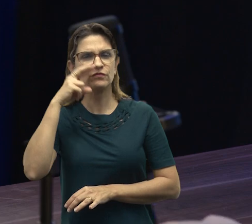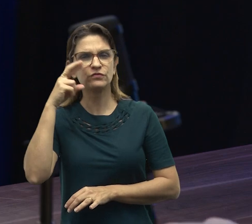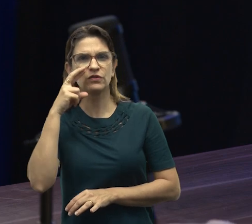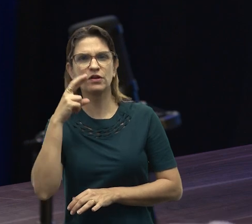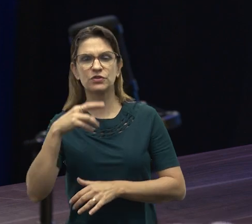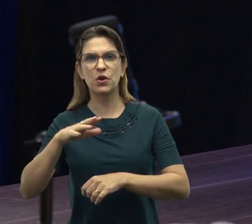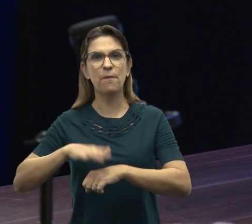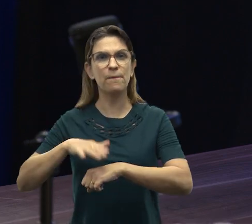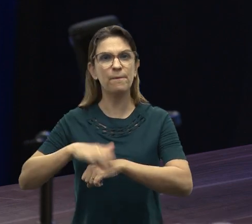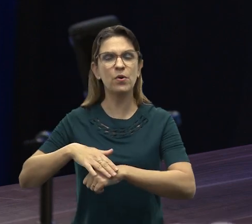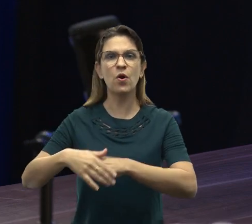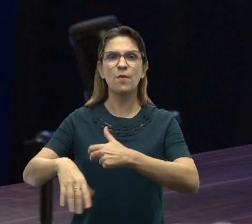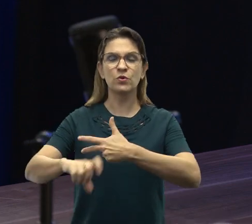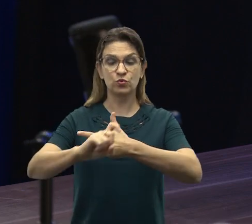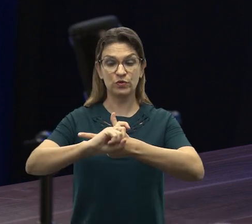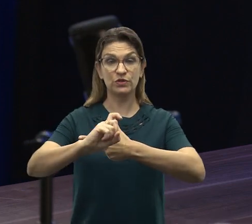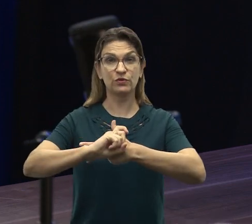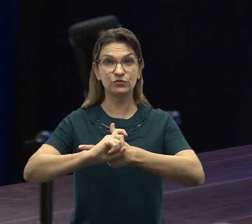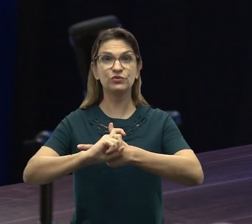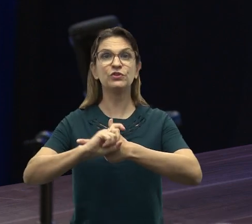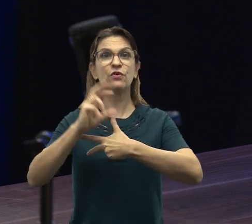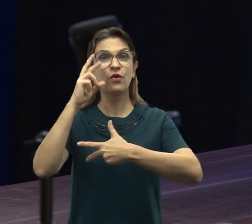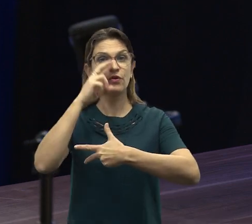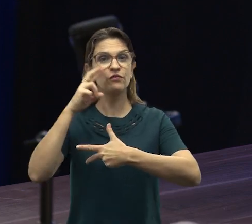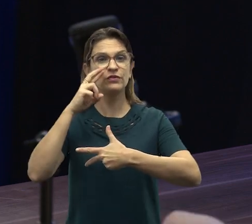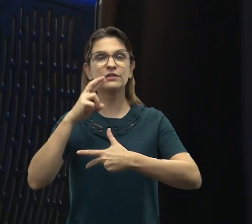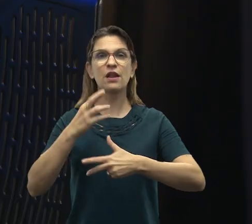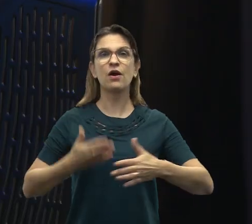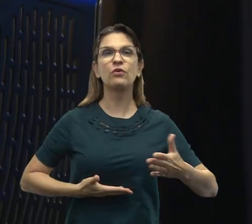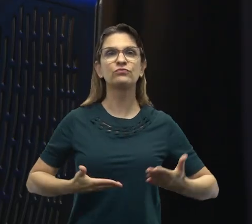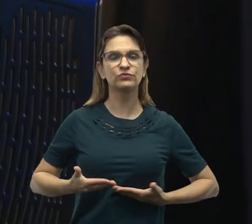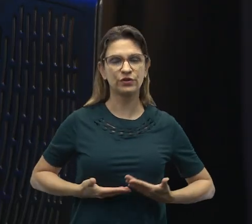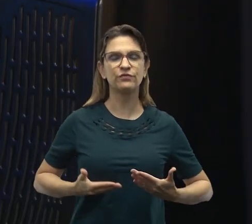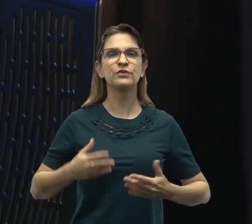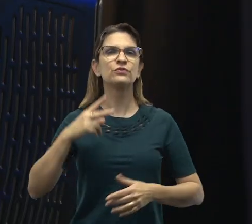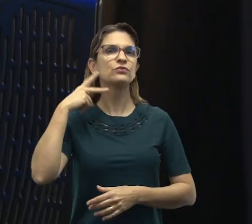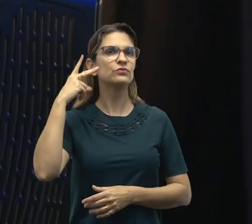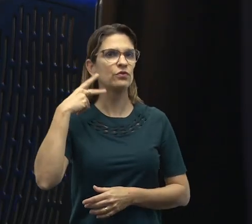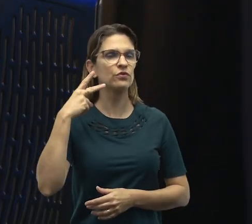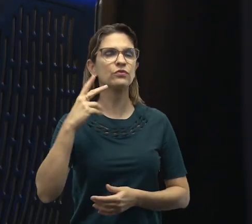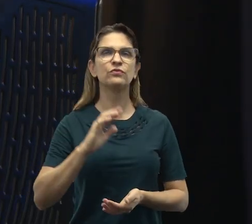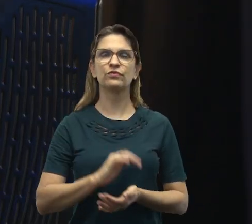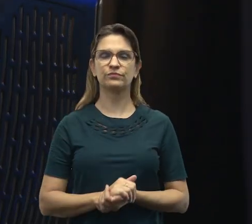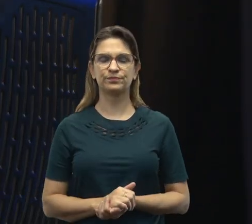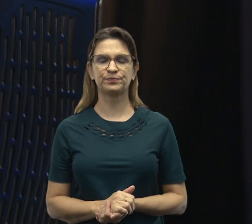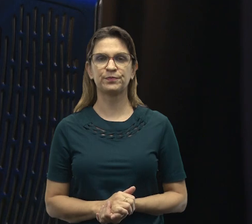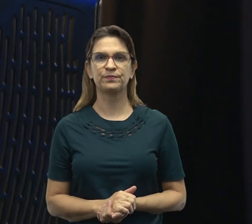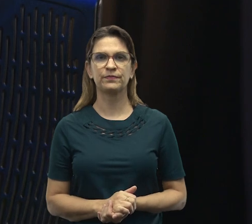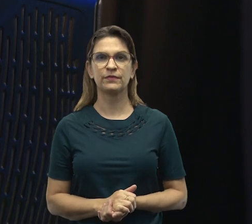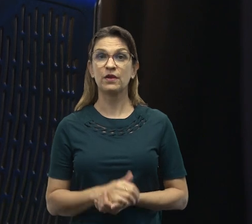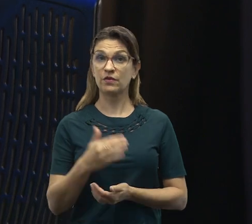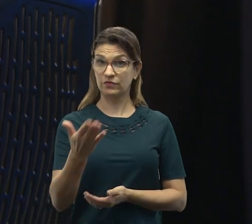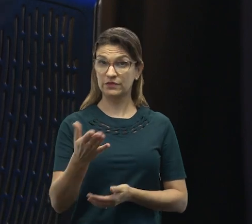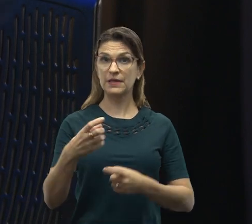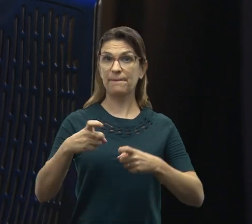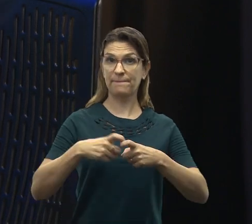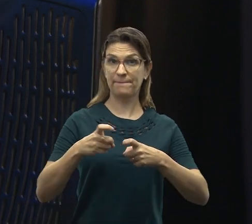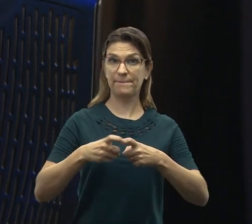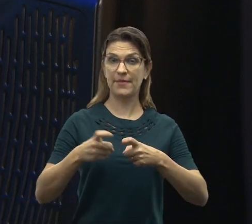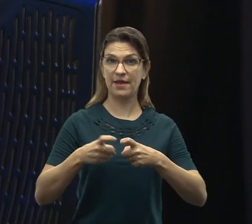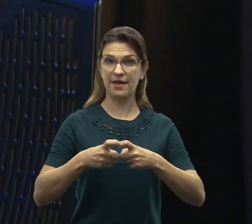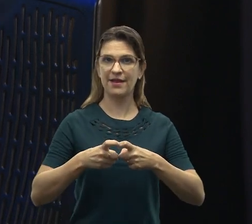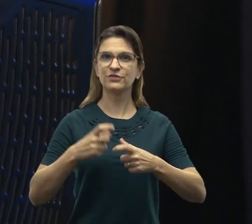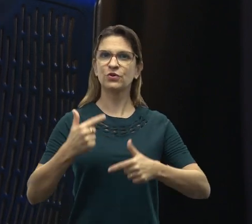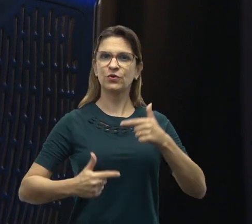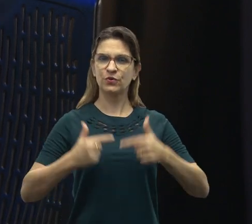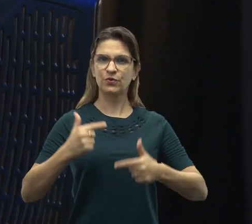papel que eu acho muito importante para um vereador. E você é médico e também um político bem